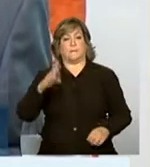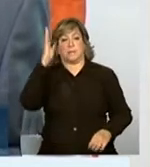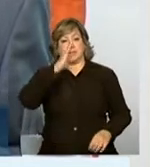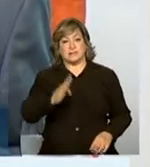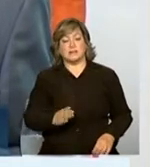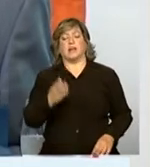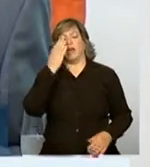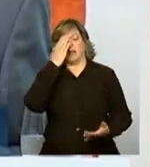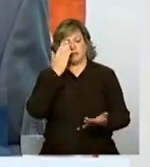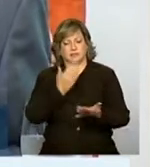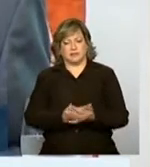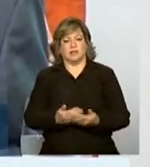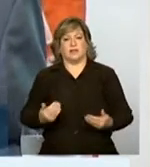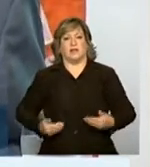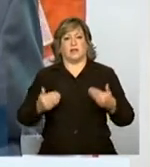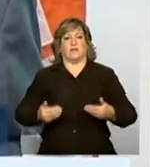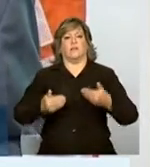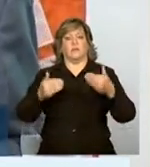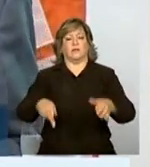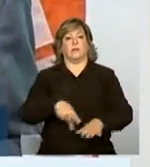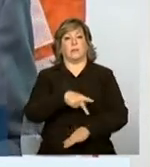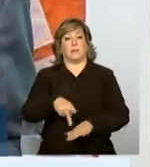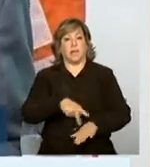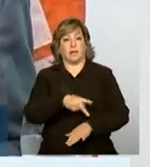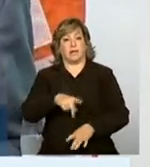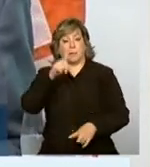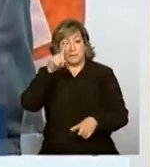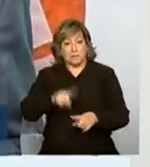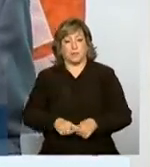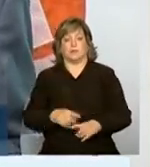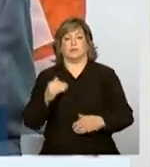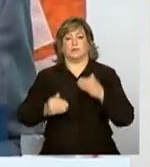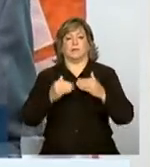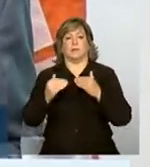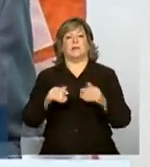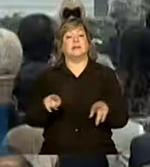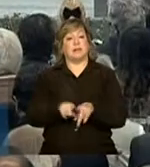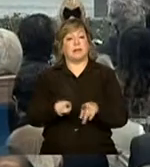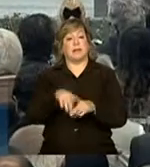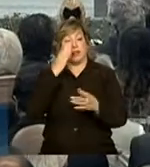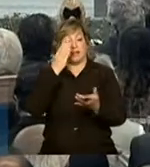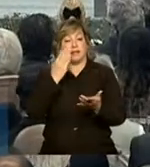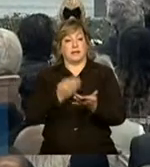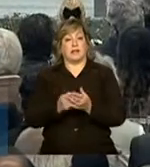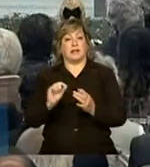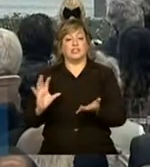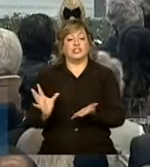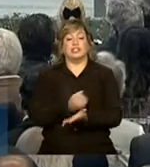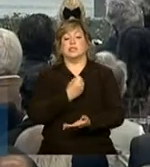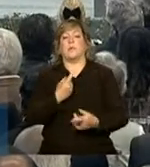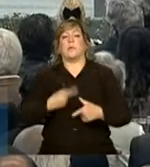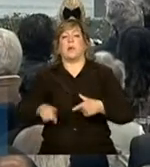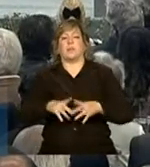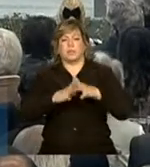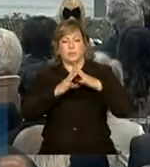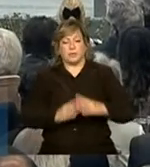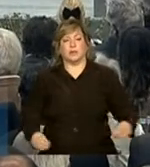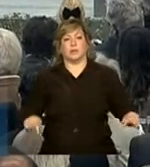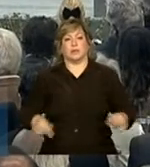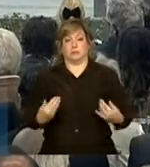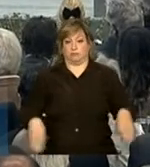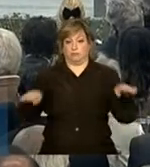acreditam no avanço do país rumo ao pleno desenvolvimento e também creem que a retirada dos entraves à